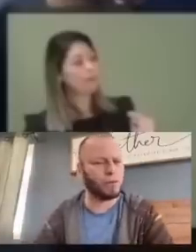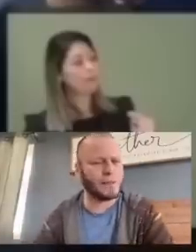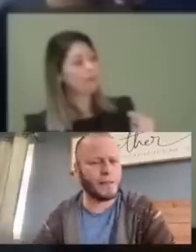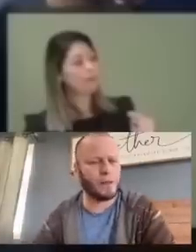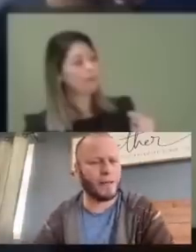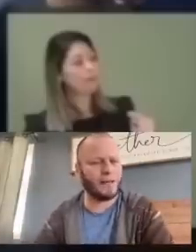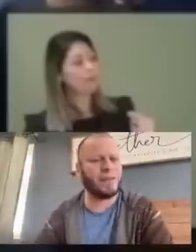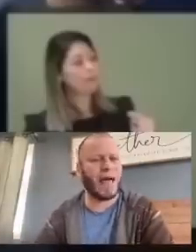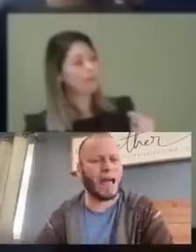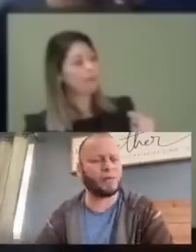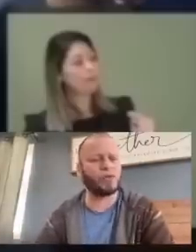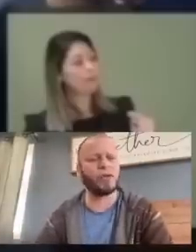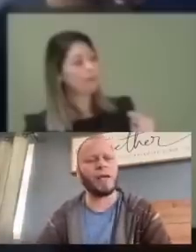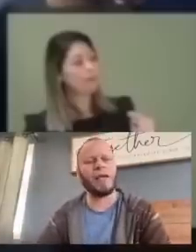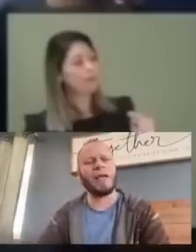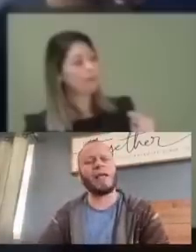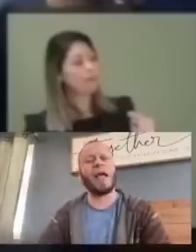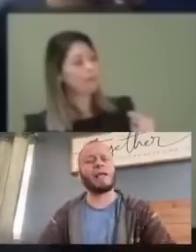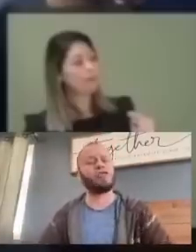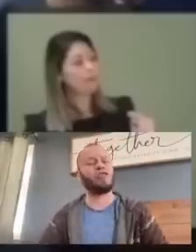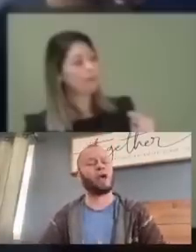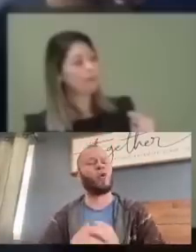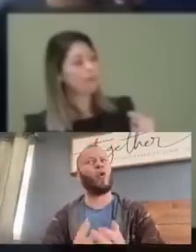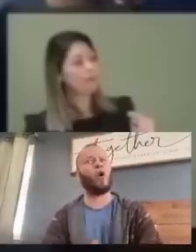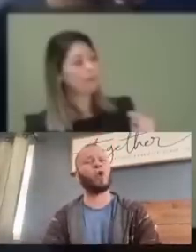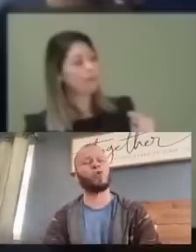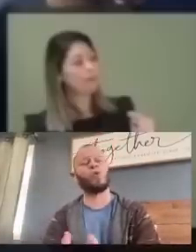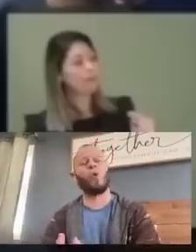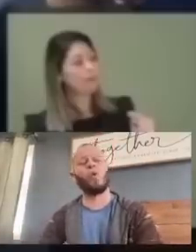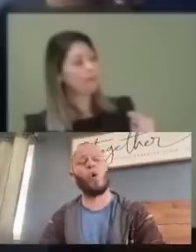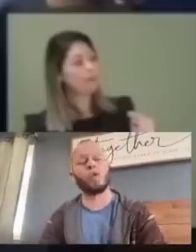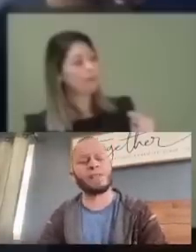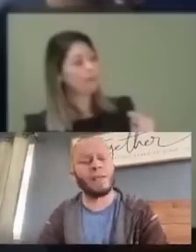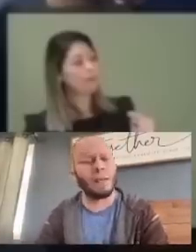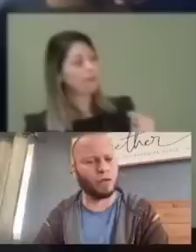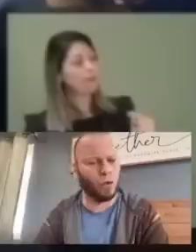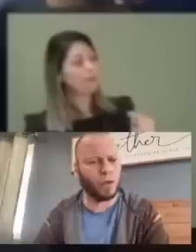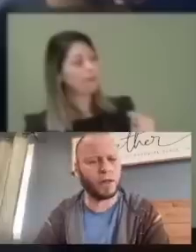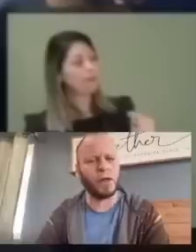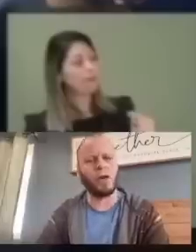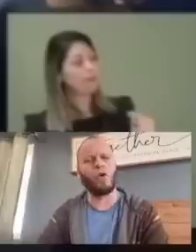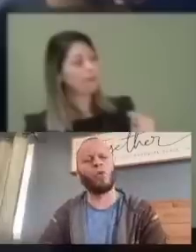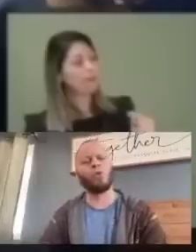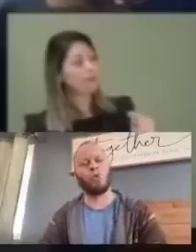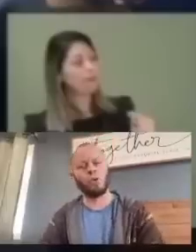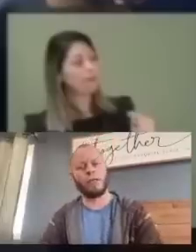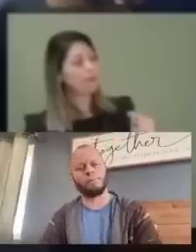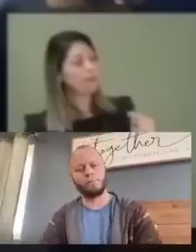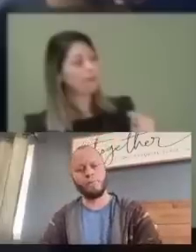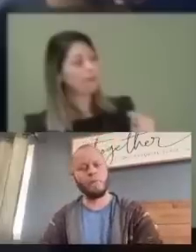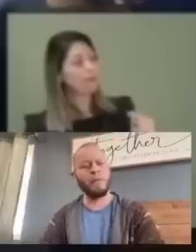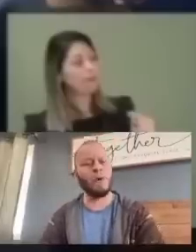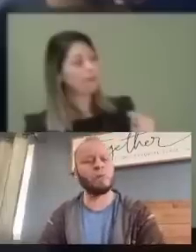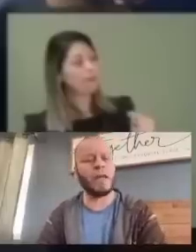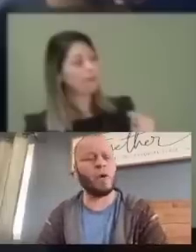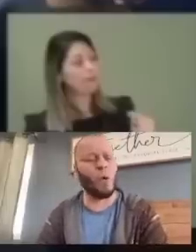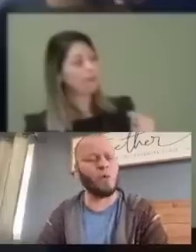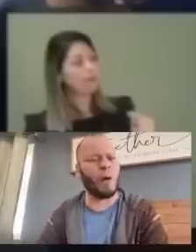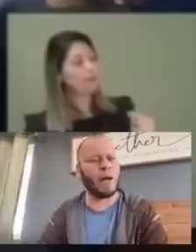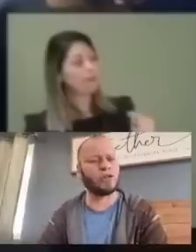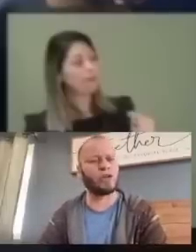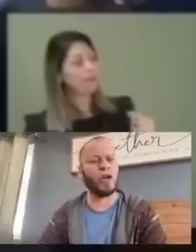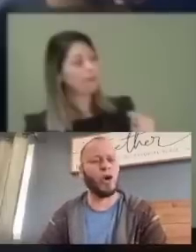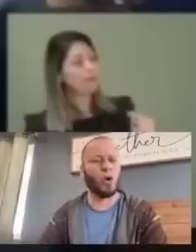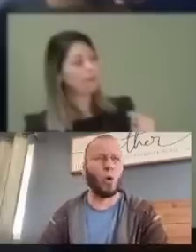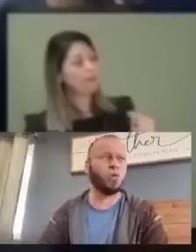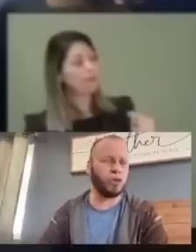documentos serão revelados E aí de acordo com o senador o Lula não tem